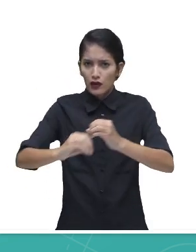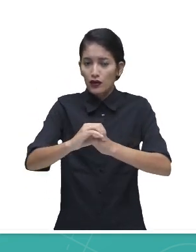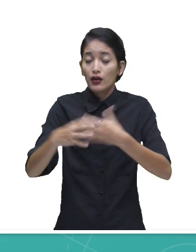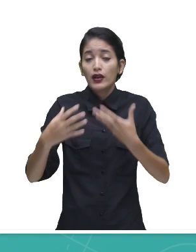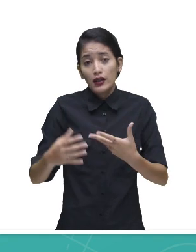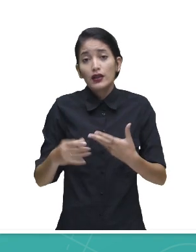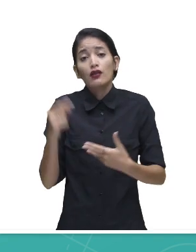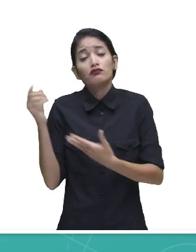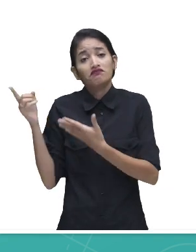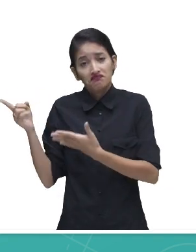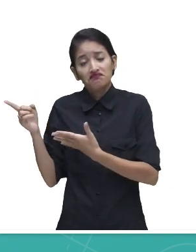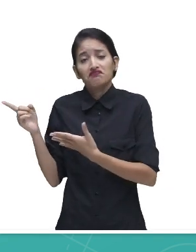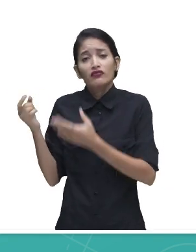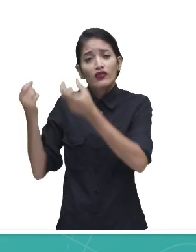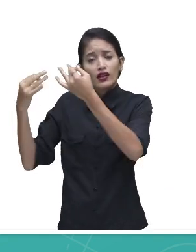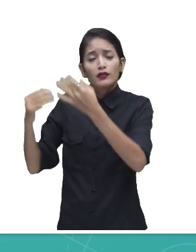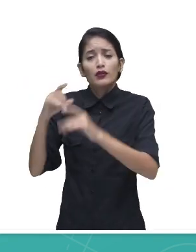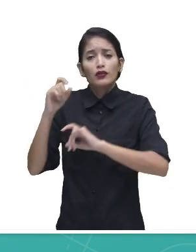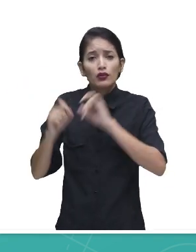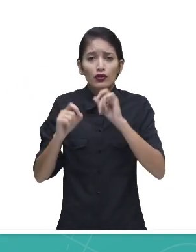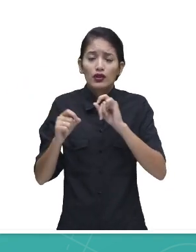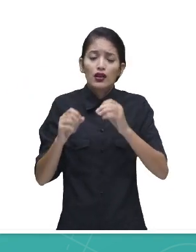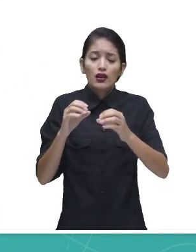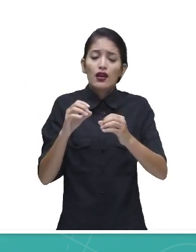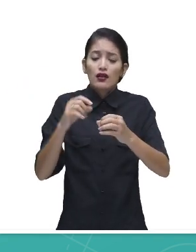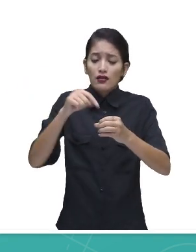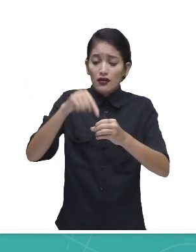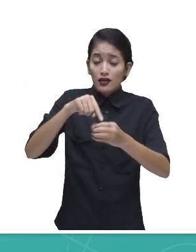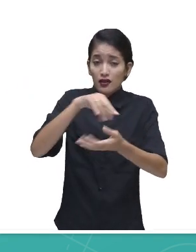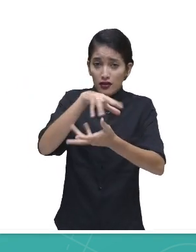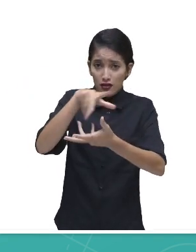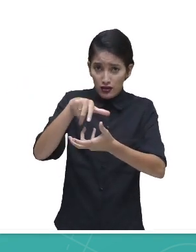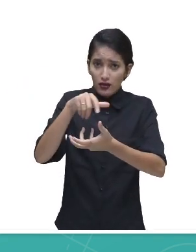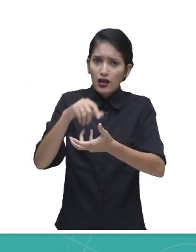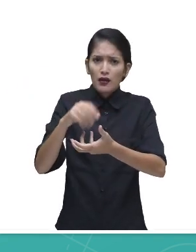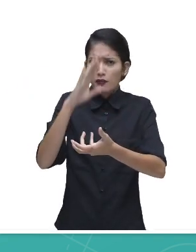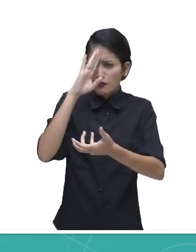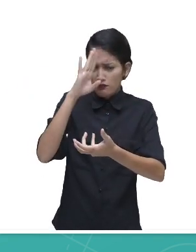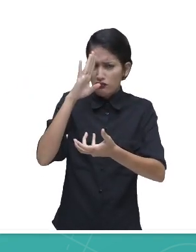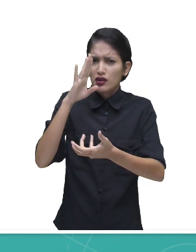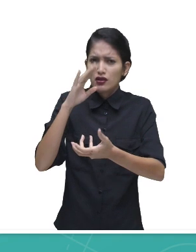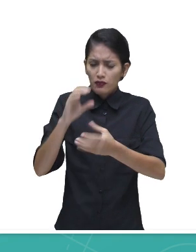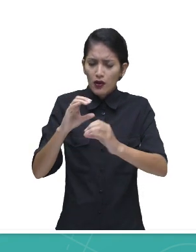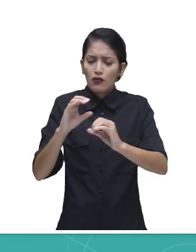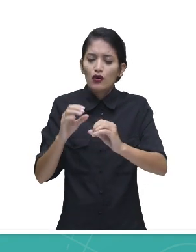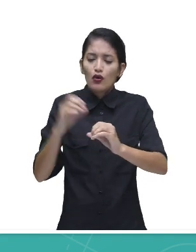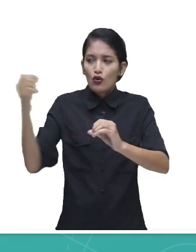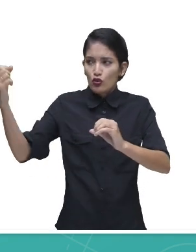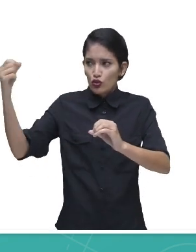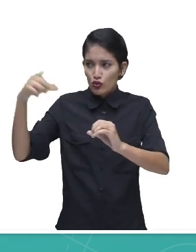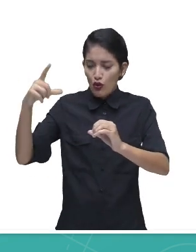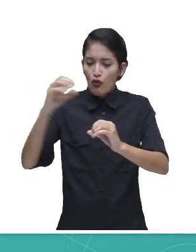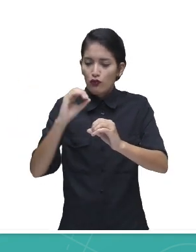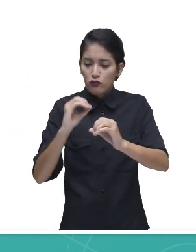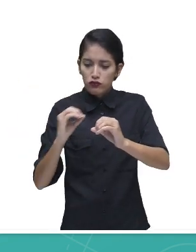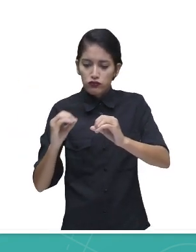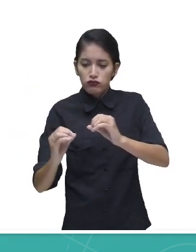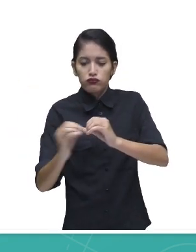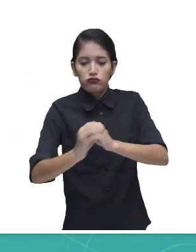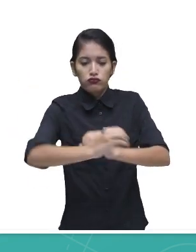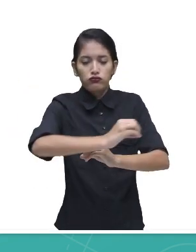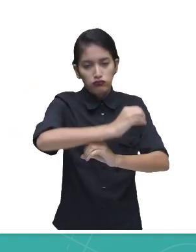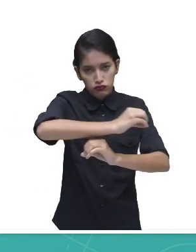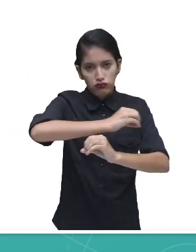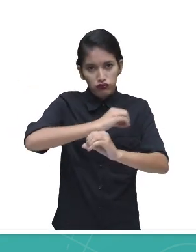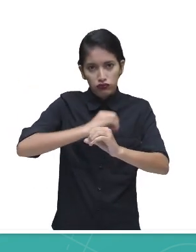Grécia Antiga, propôs que em torno da Terra, considerado o centro do universo, giravam o Sol, os